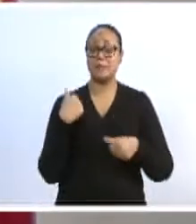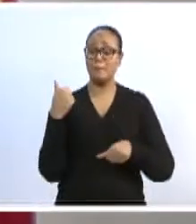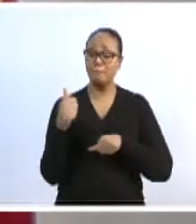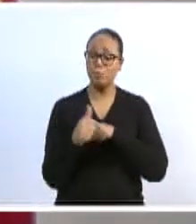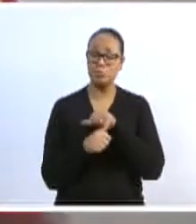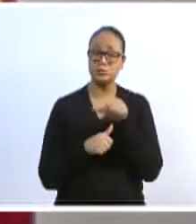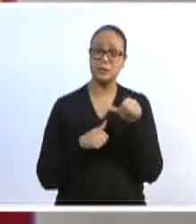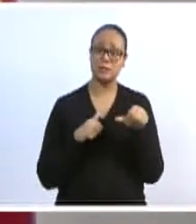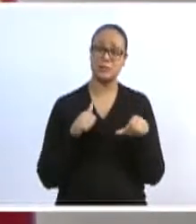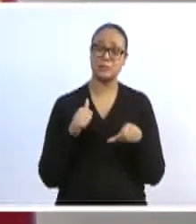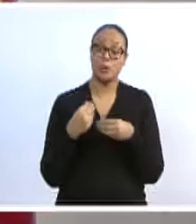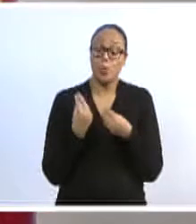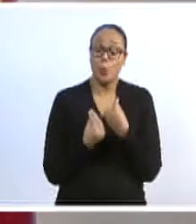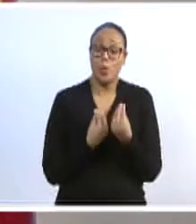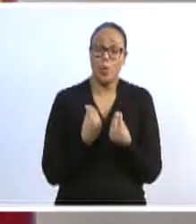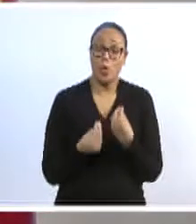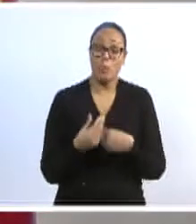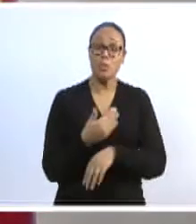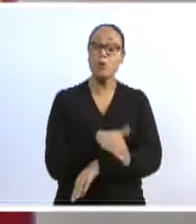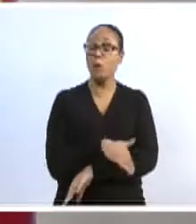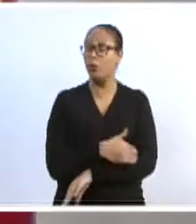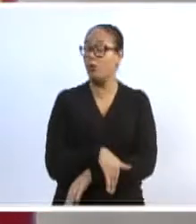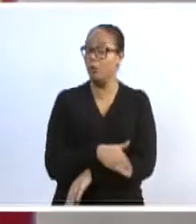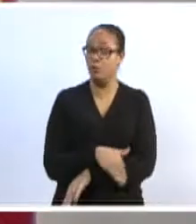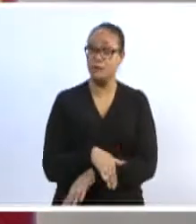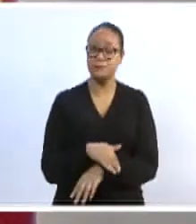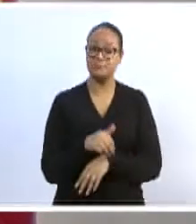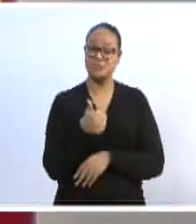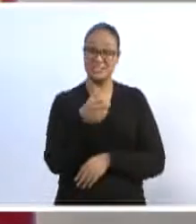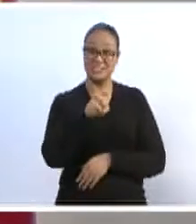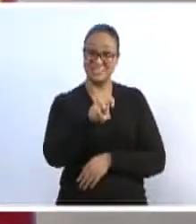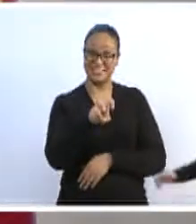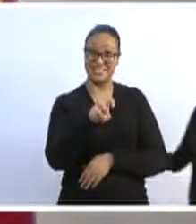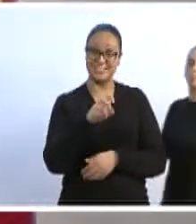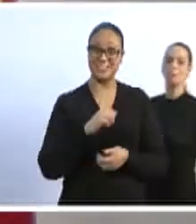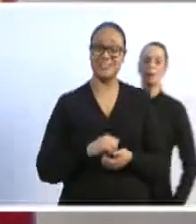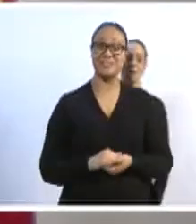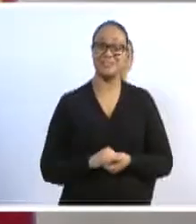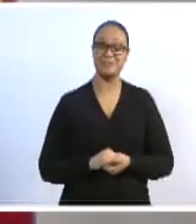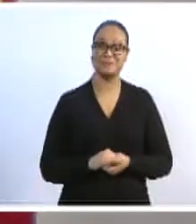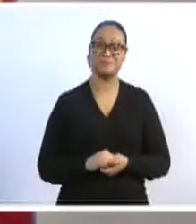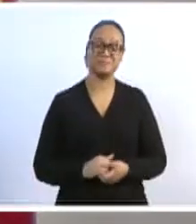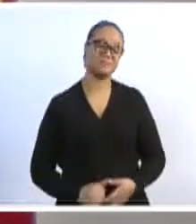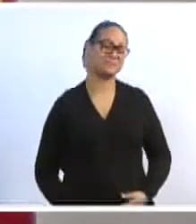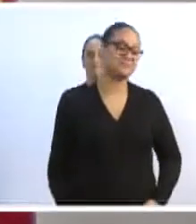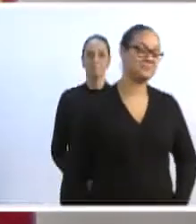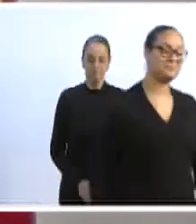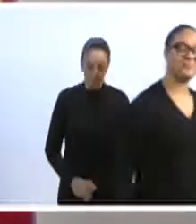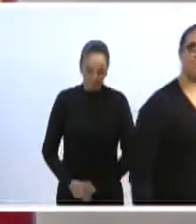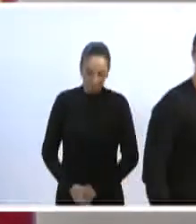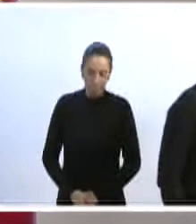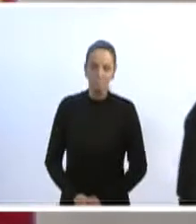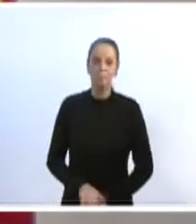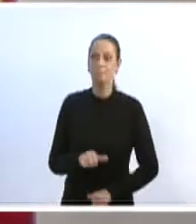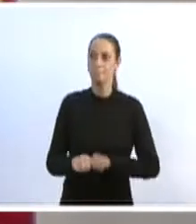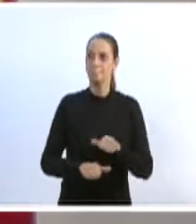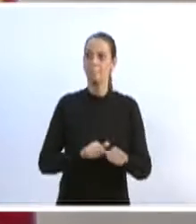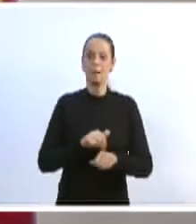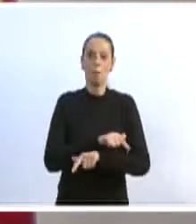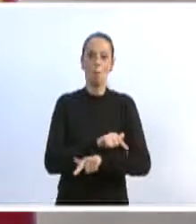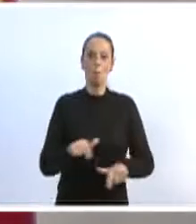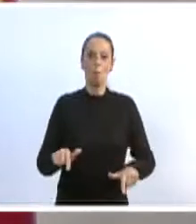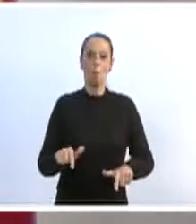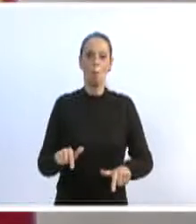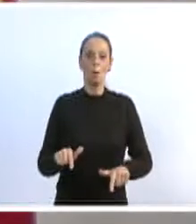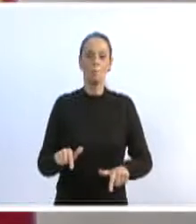forma com que a rua 15 de novembro está vivenciando atualmente o ela vai se transformar num deserto aliás vereador